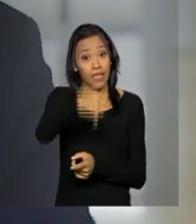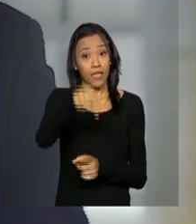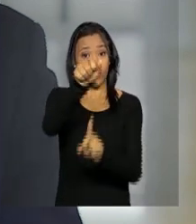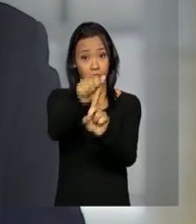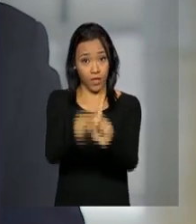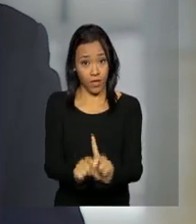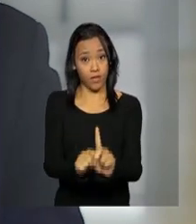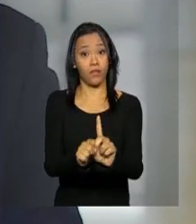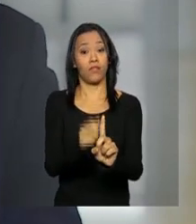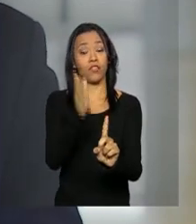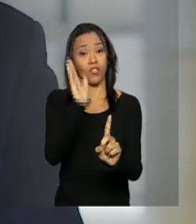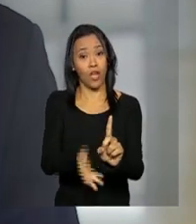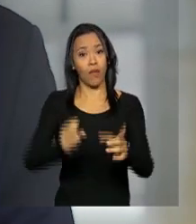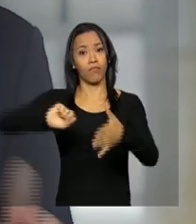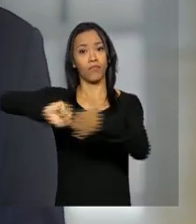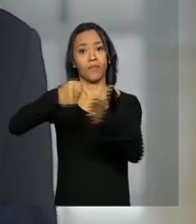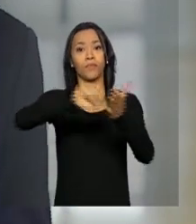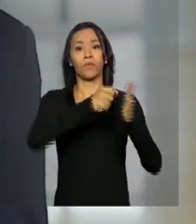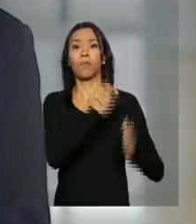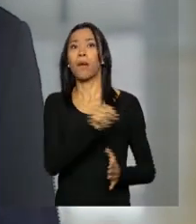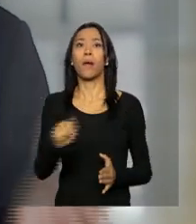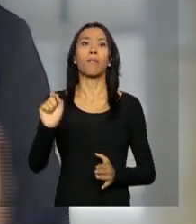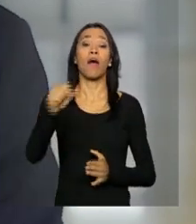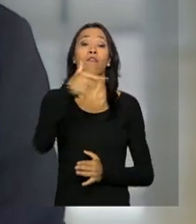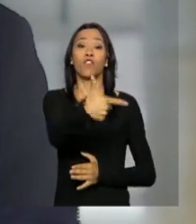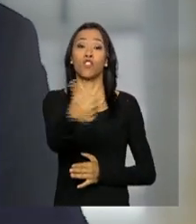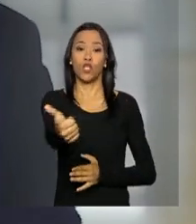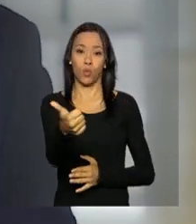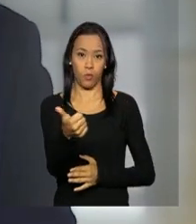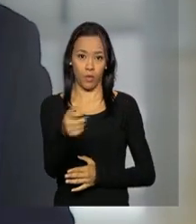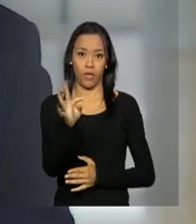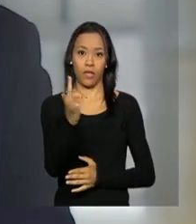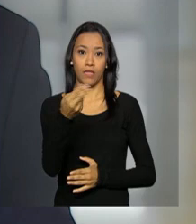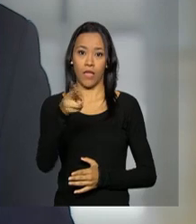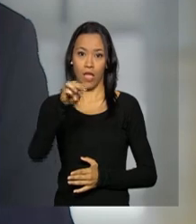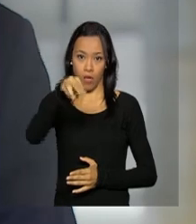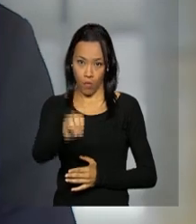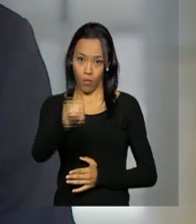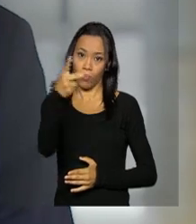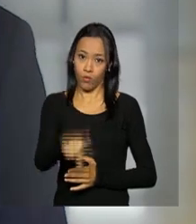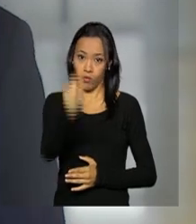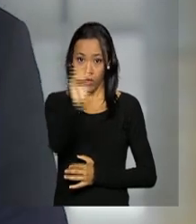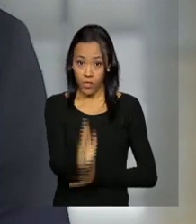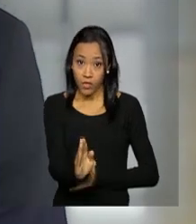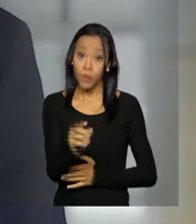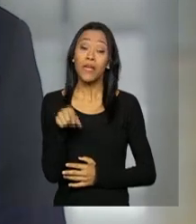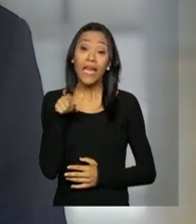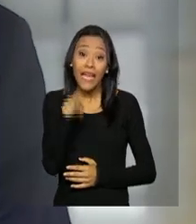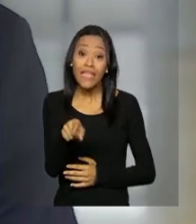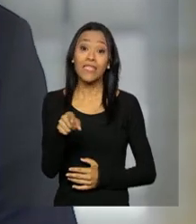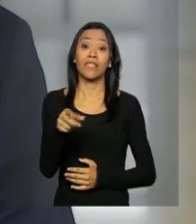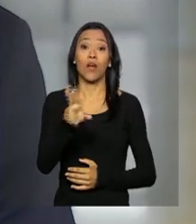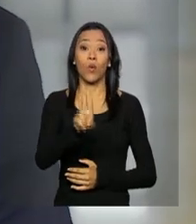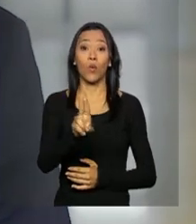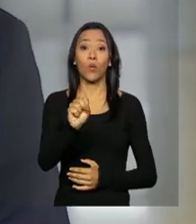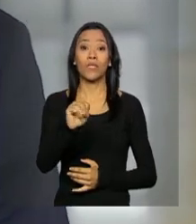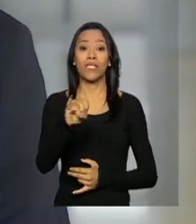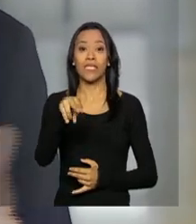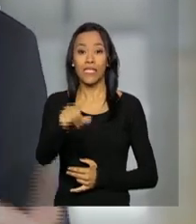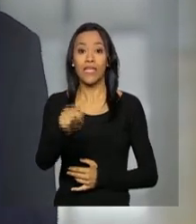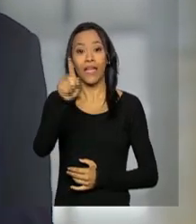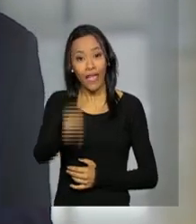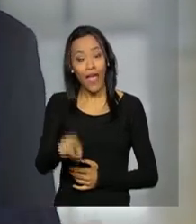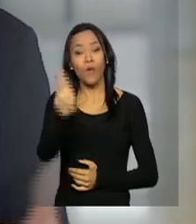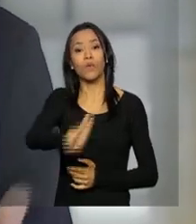mês estão sendo desligadas 21 usinas termoelétricas no Brasil e como este tipo de usina movida a